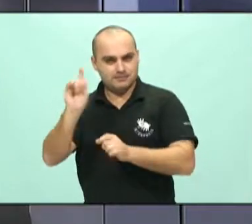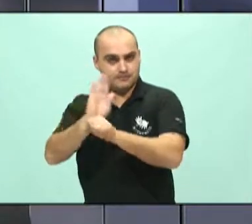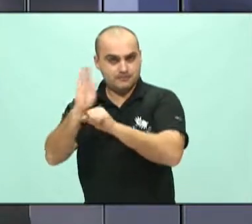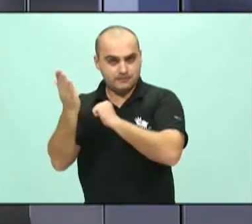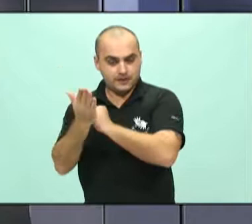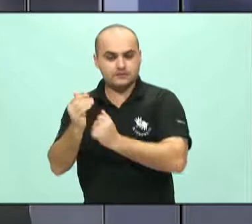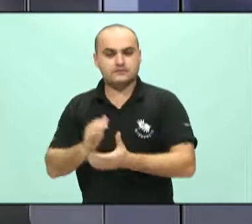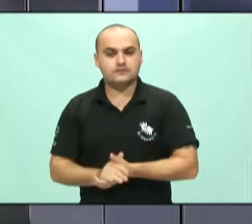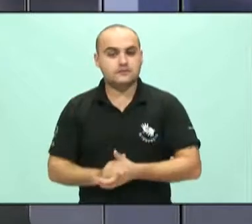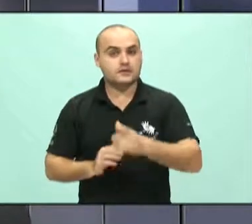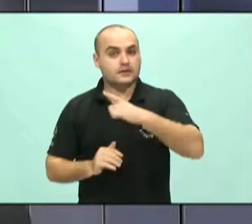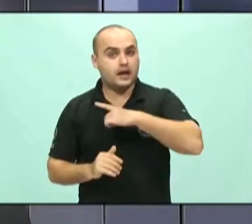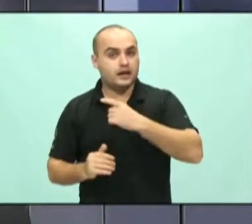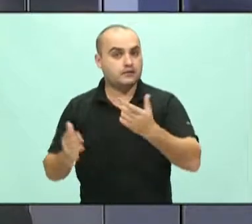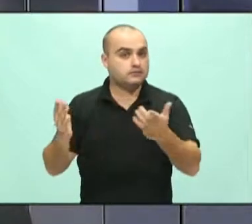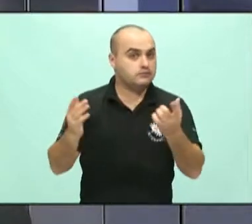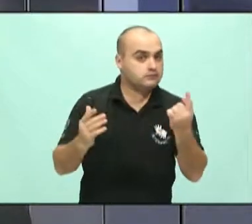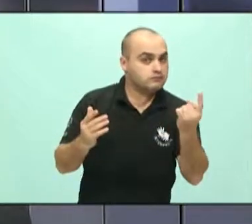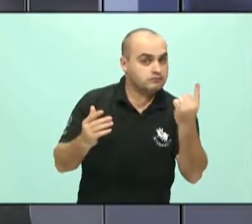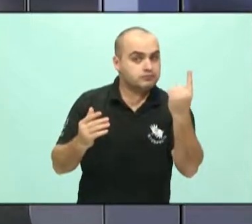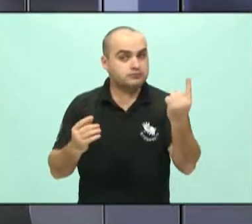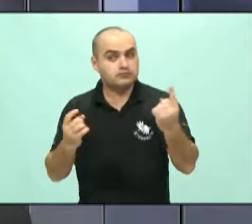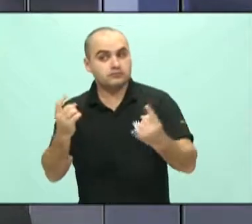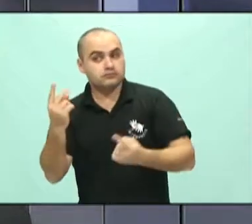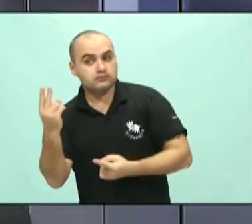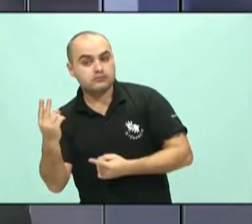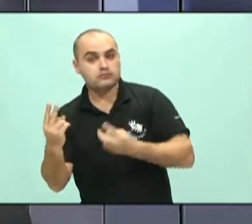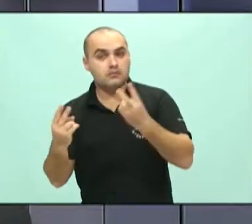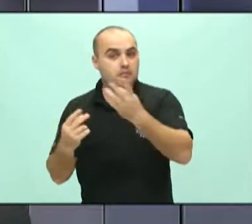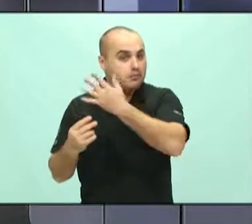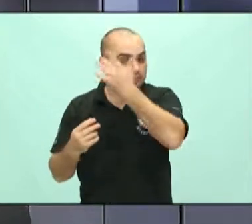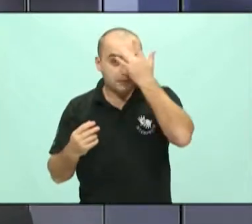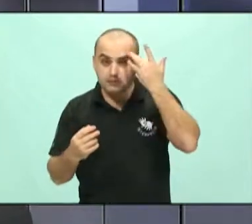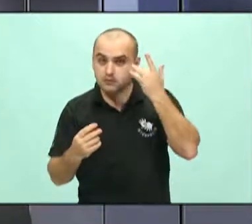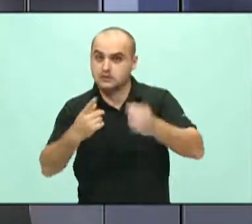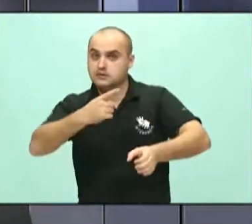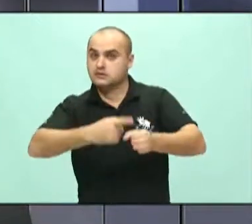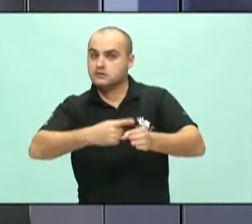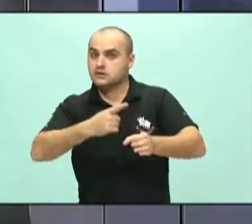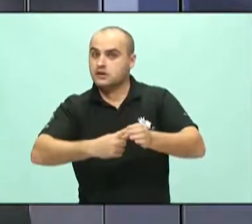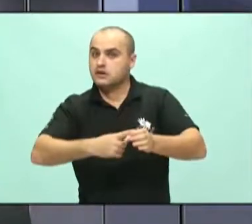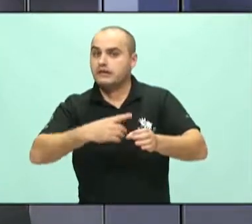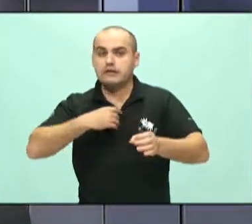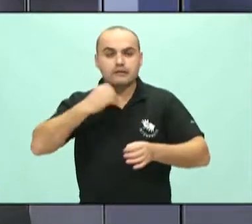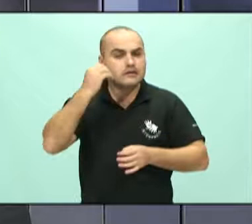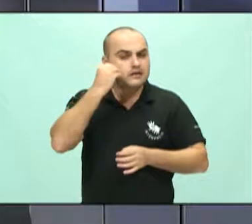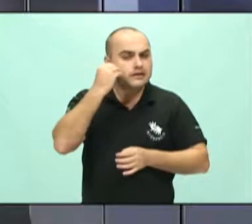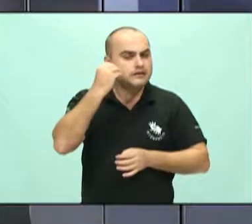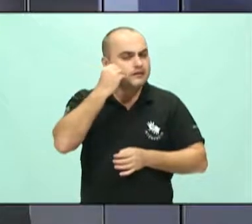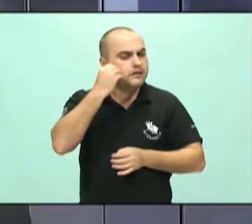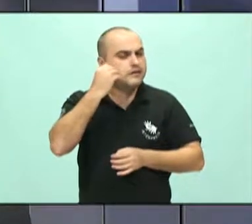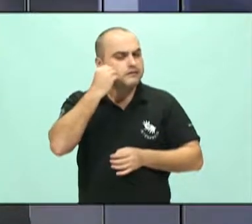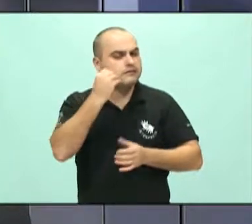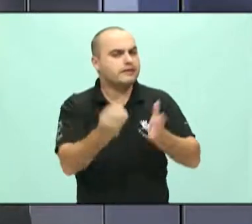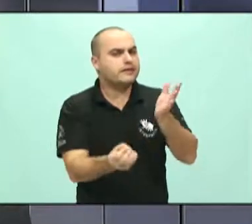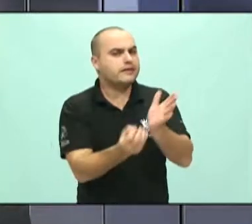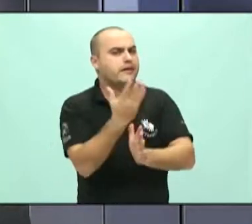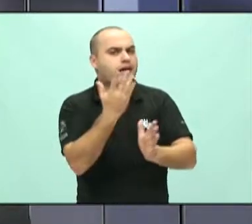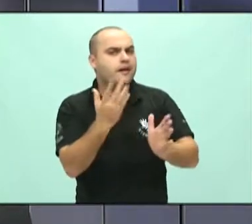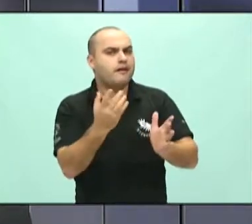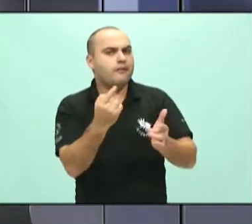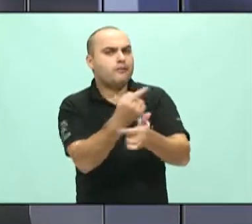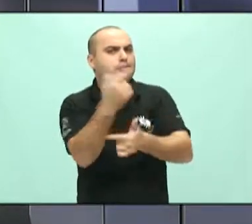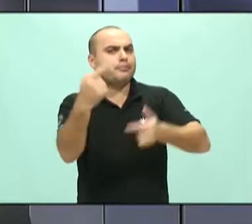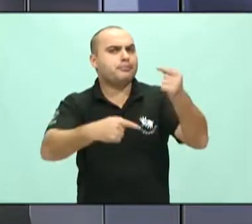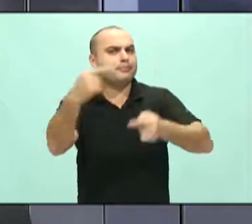algumas figuras da cidade que estão tentando fazer um carnaval em cima de algo que foi uma ideia lançada e uma ideia